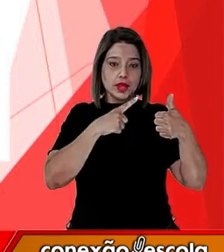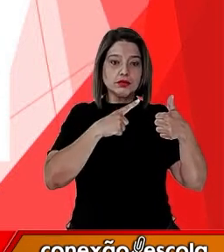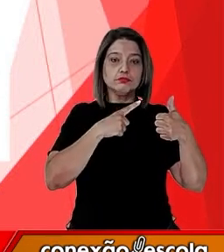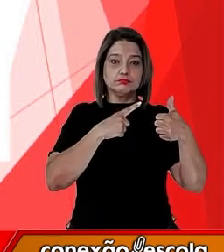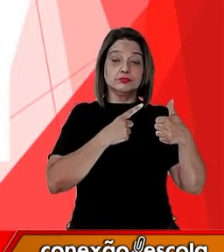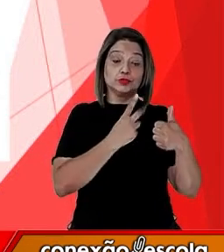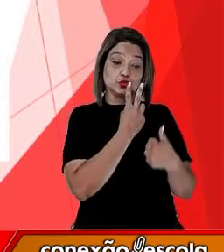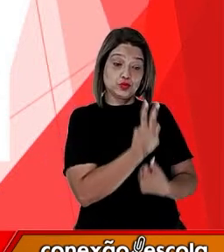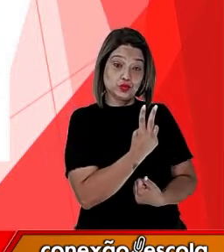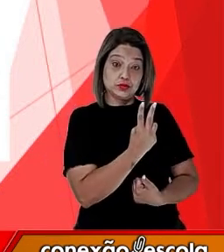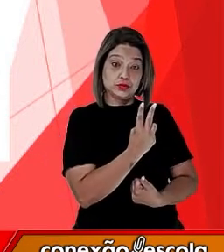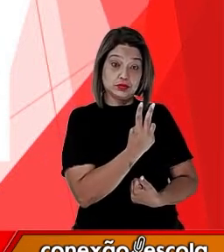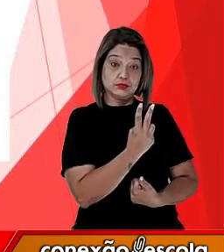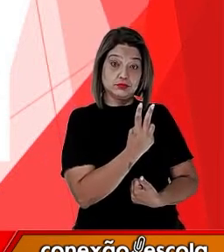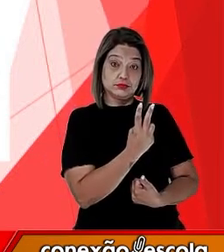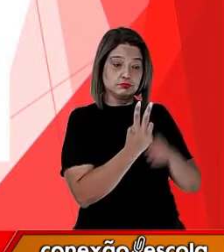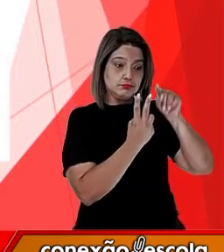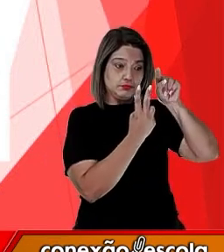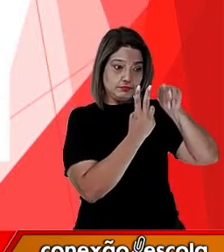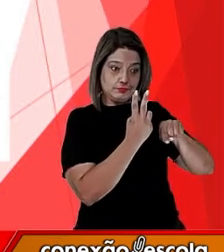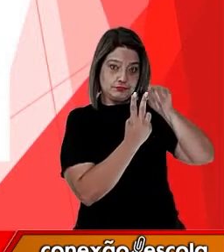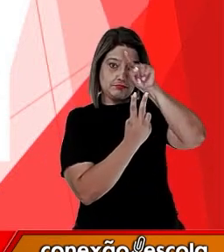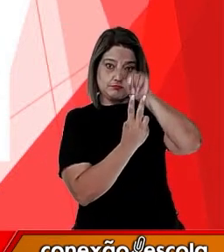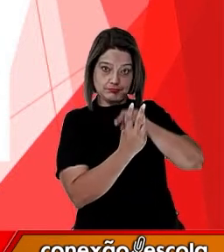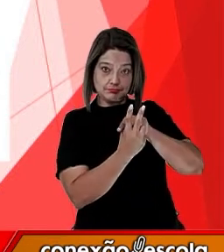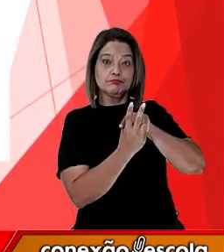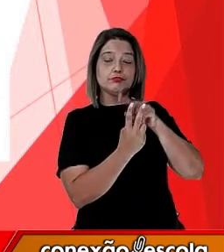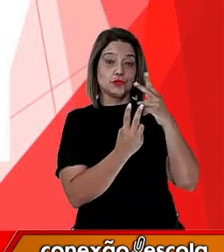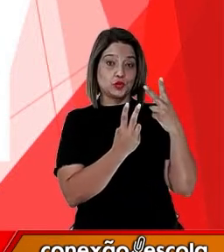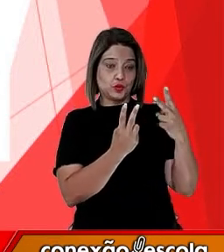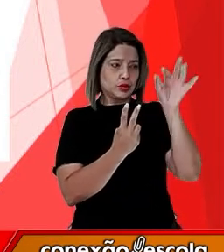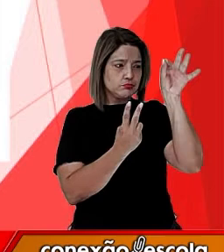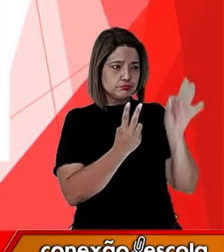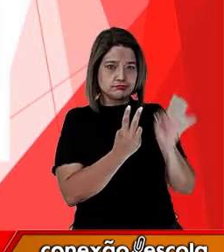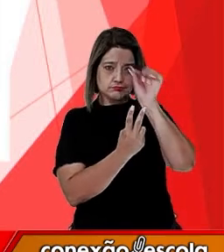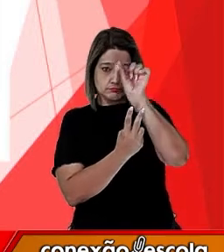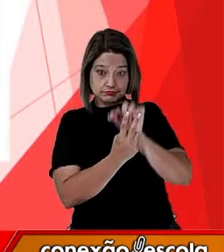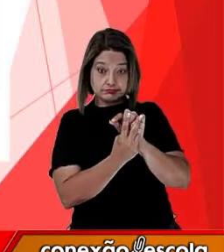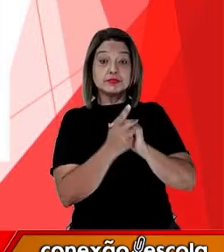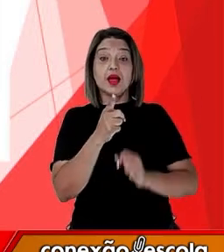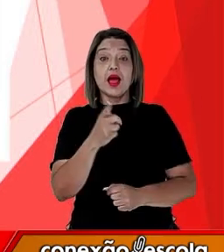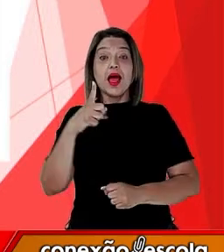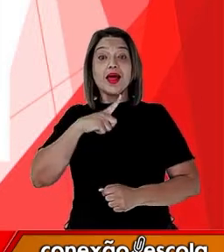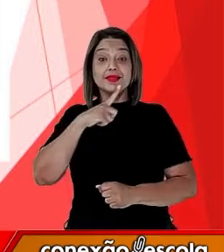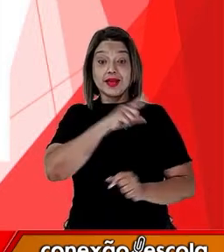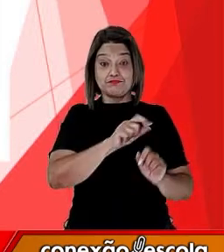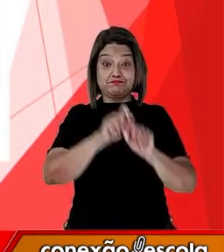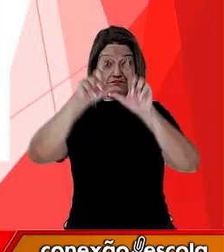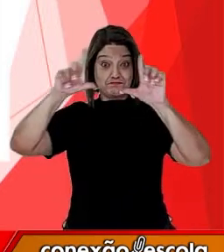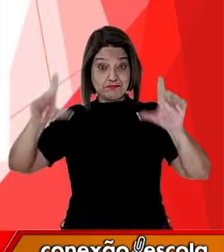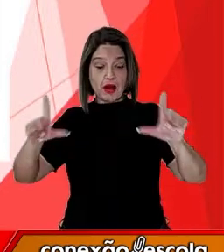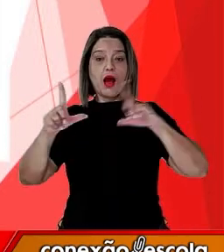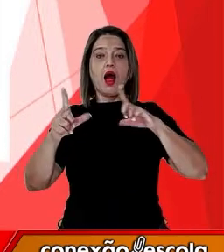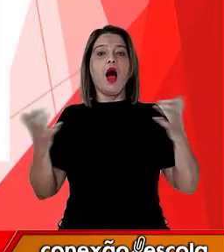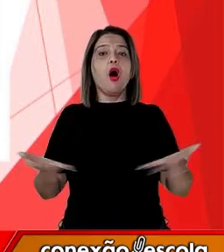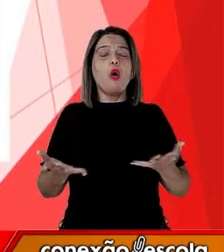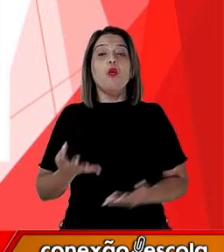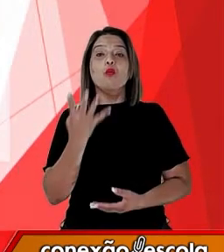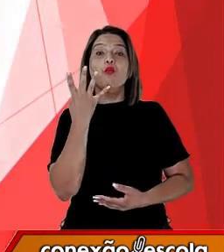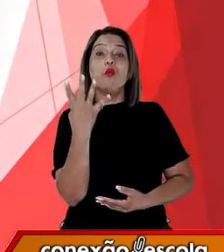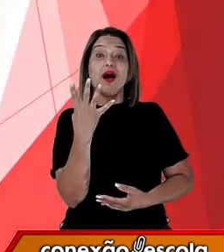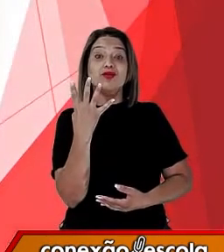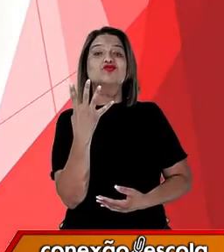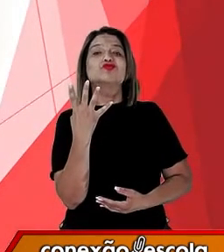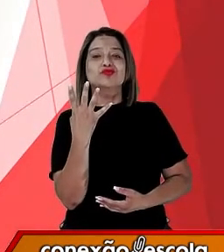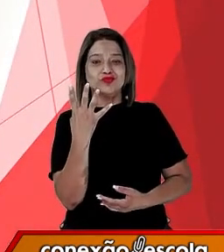2 lados. Já na ampliação, eu tenho 4 lados. Lembra que semelhança é